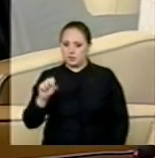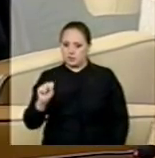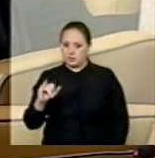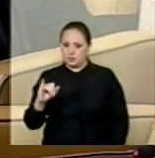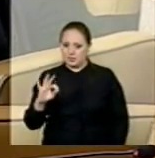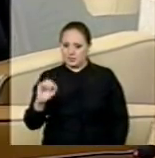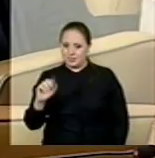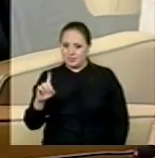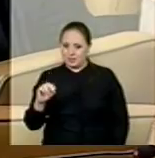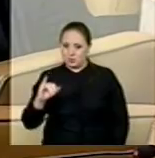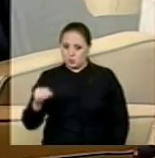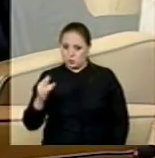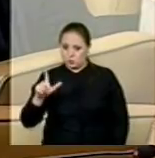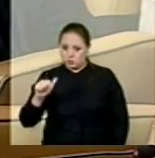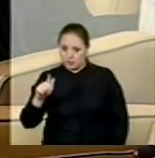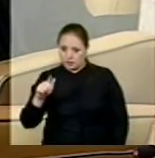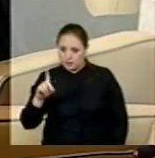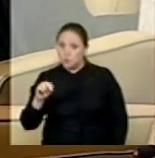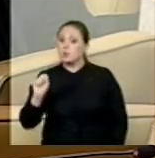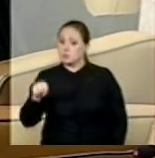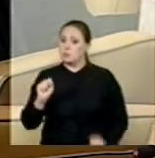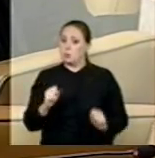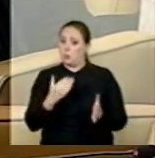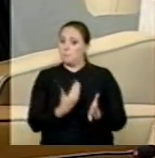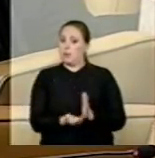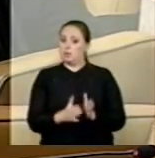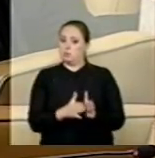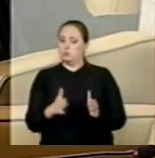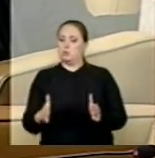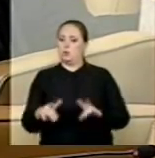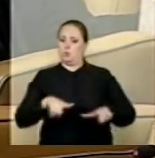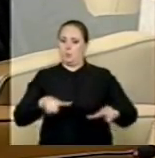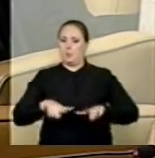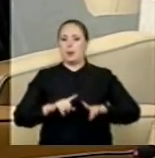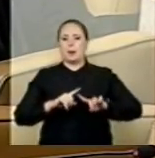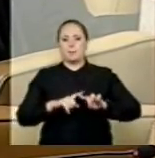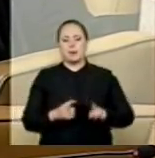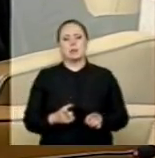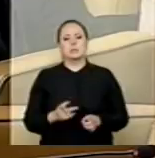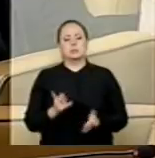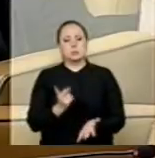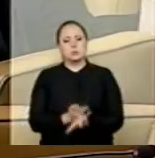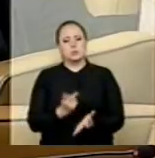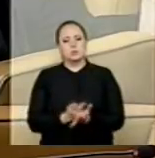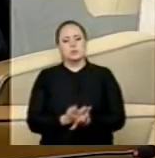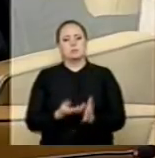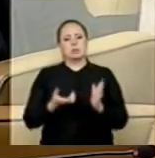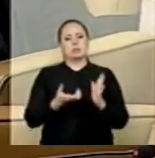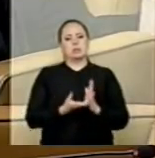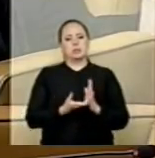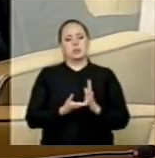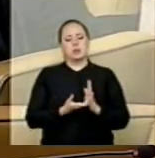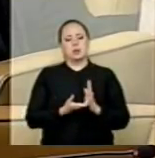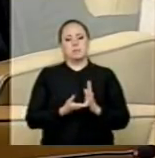perda do mandato parlamentar, mas cumpre à mesa da Casa Legislativa